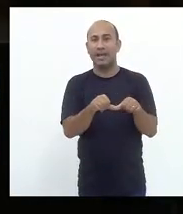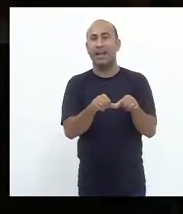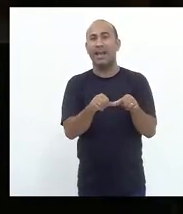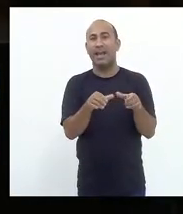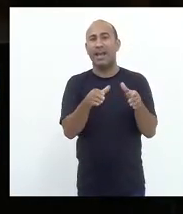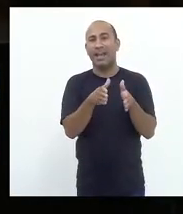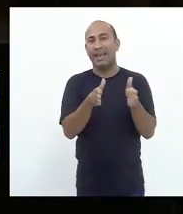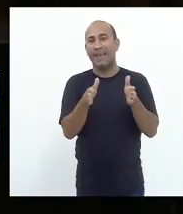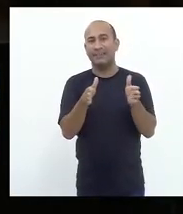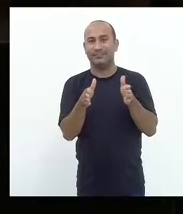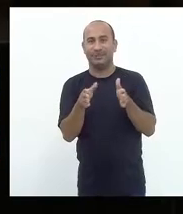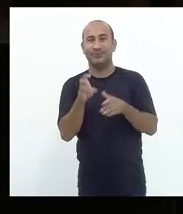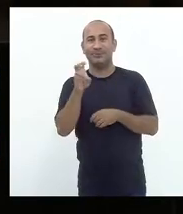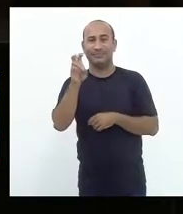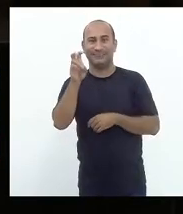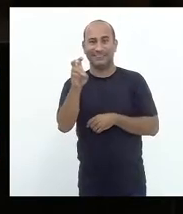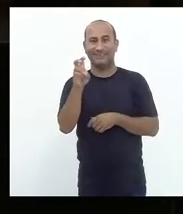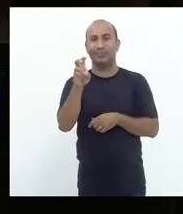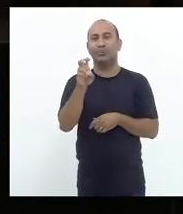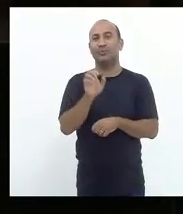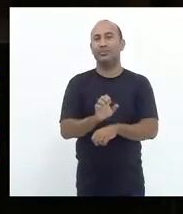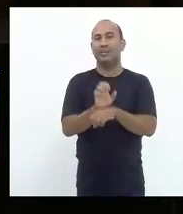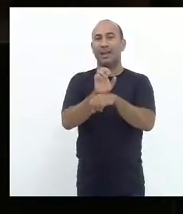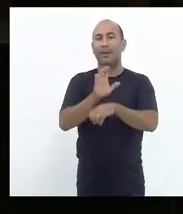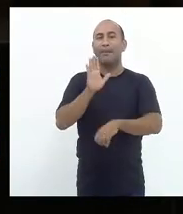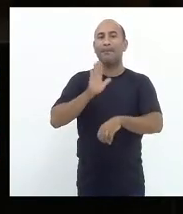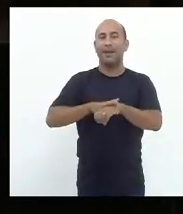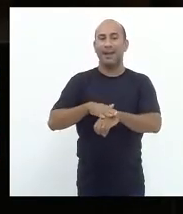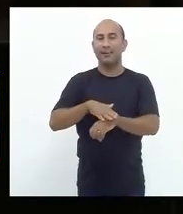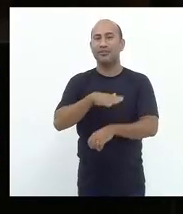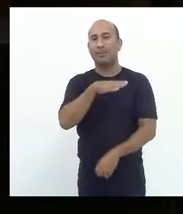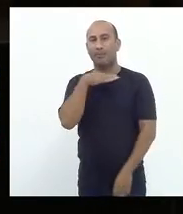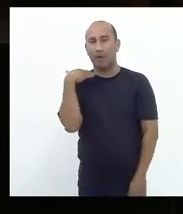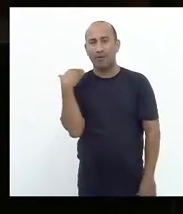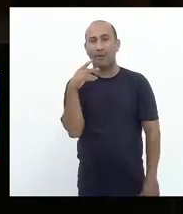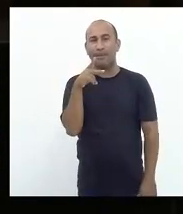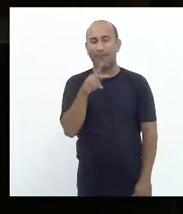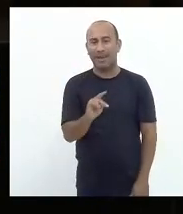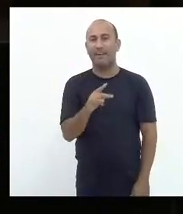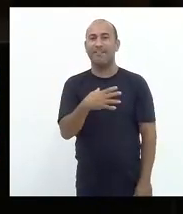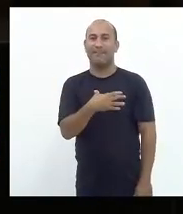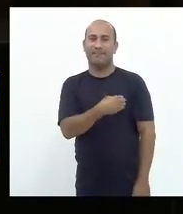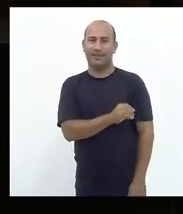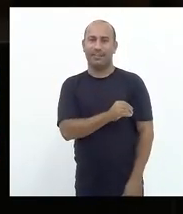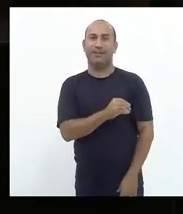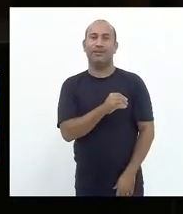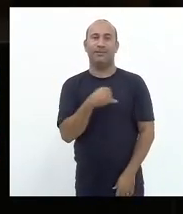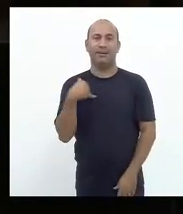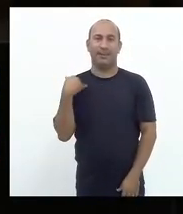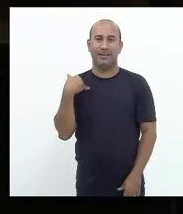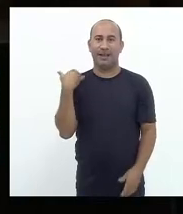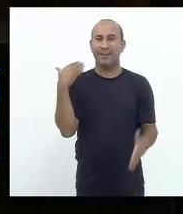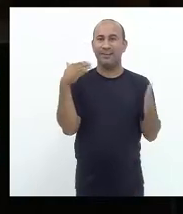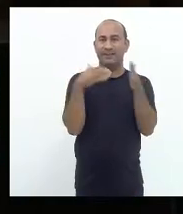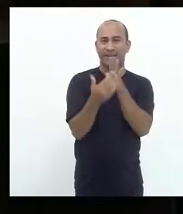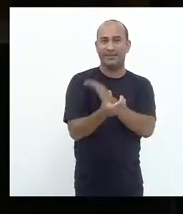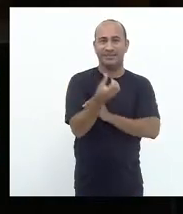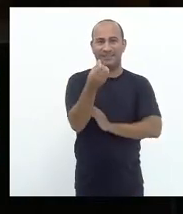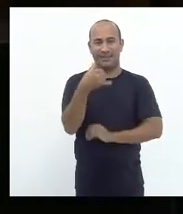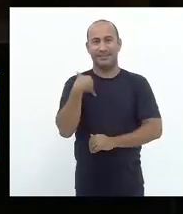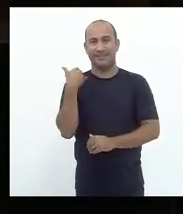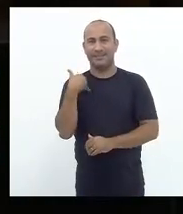que mais registraram óbitos de pais com filhos nessa idade até